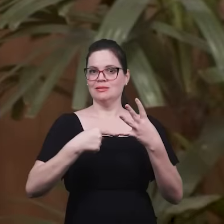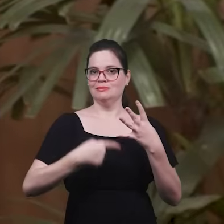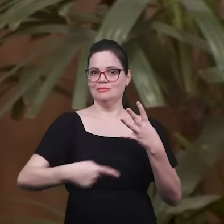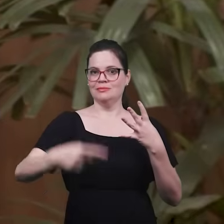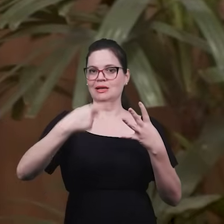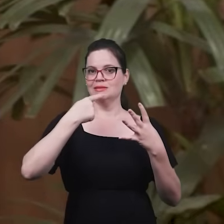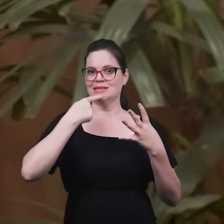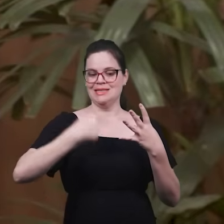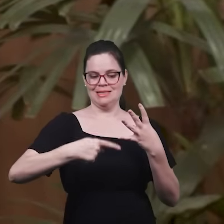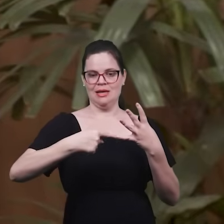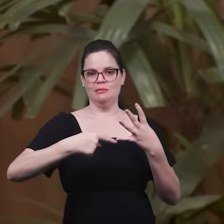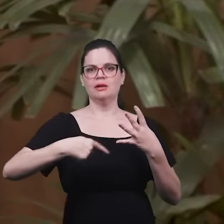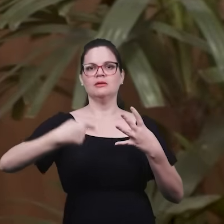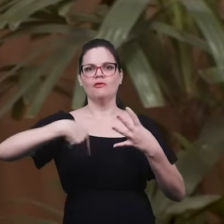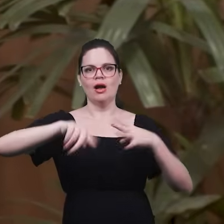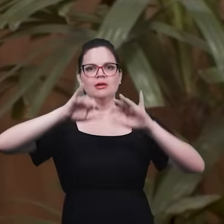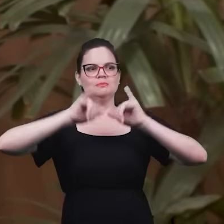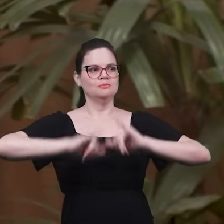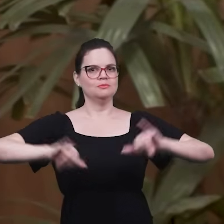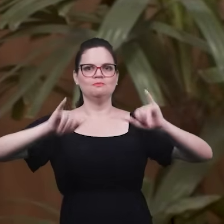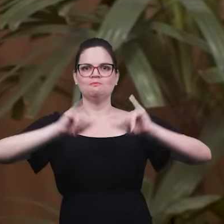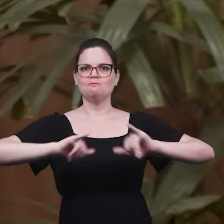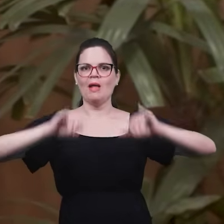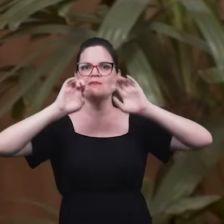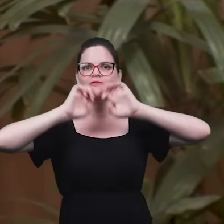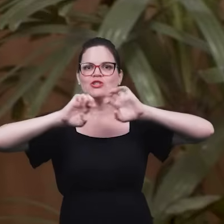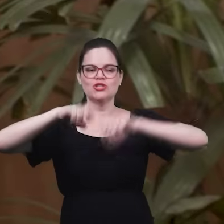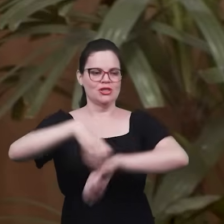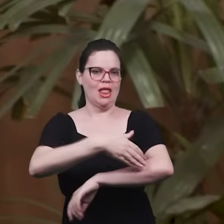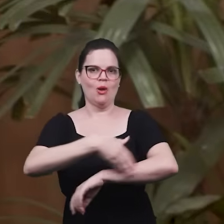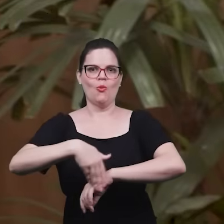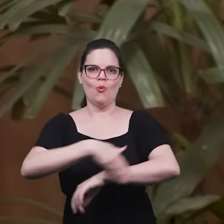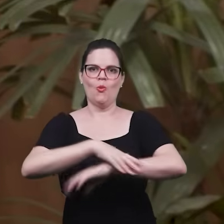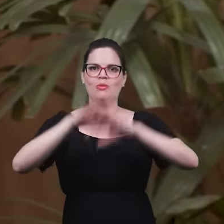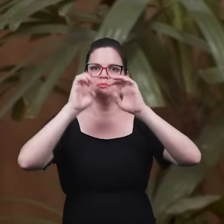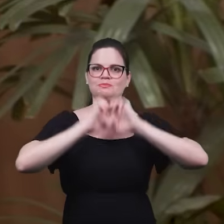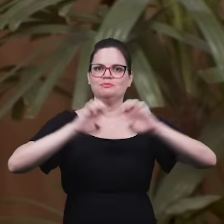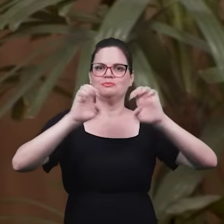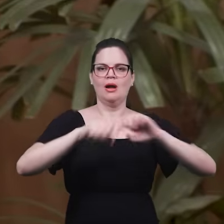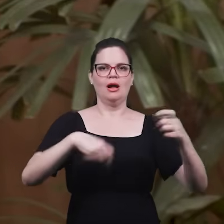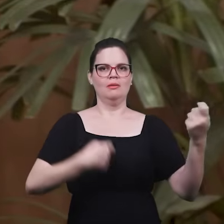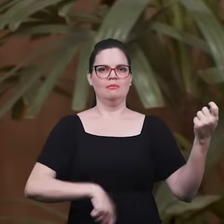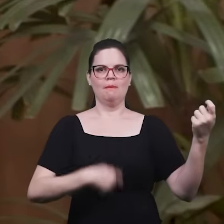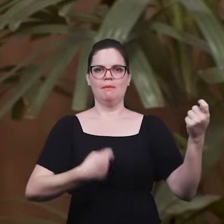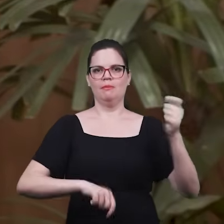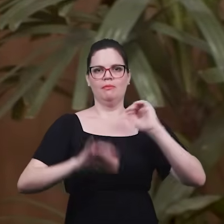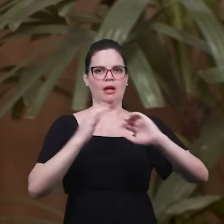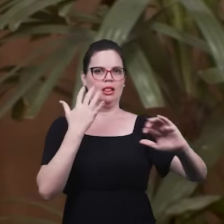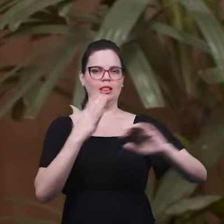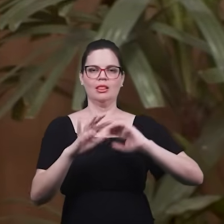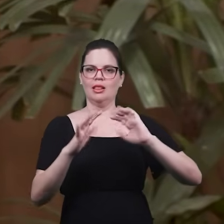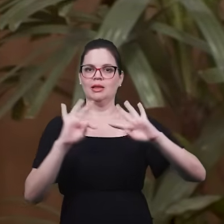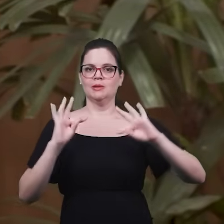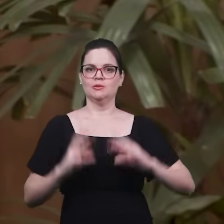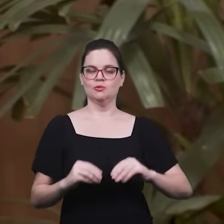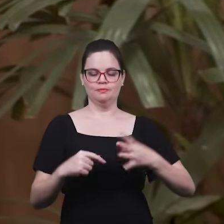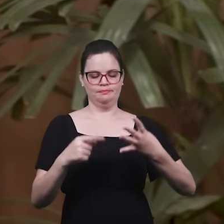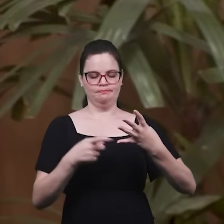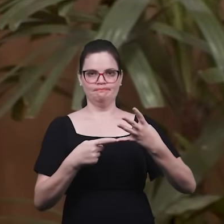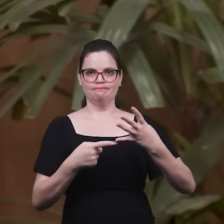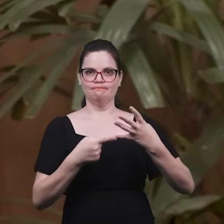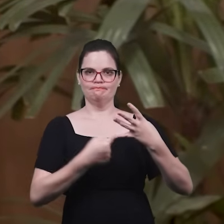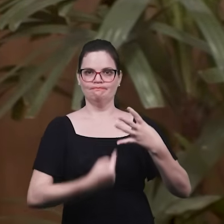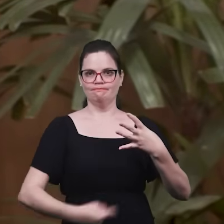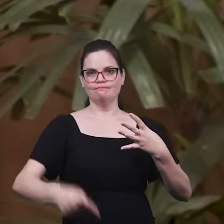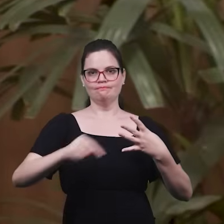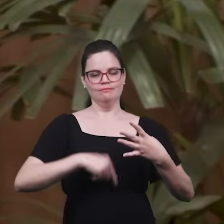quarta semana, saímos ao anúncio, aos convites, à organização das cantatas, das serenatas. Então,